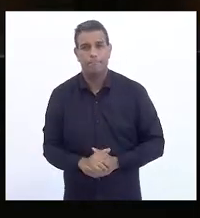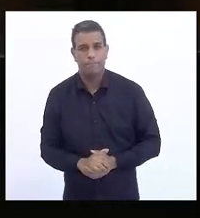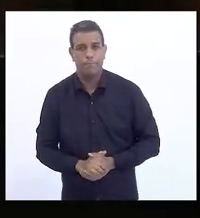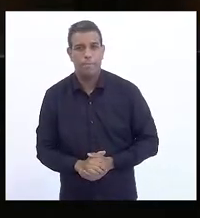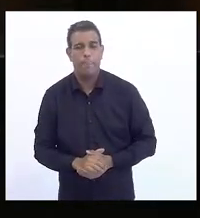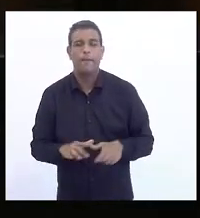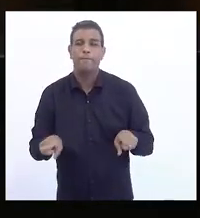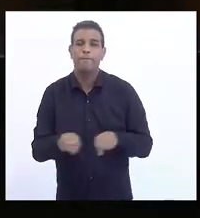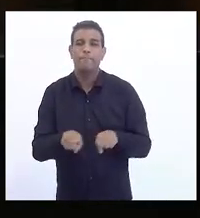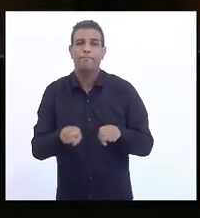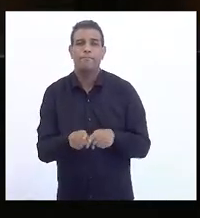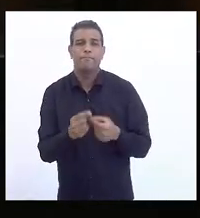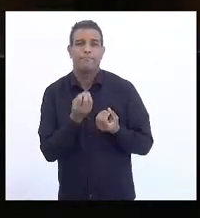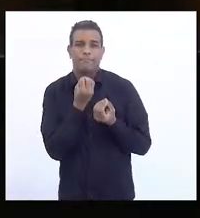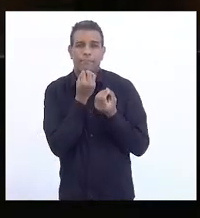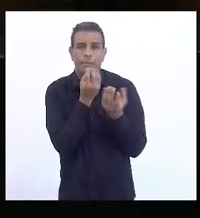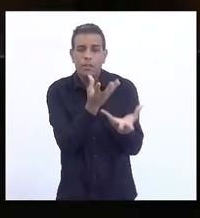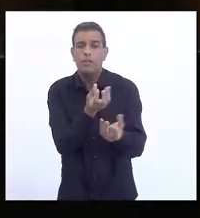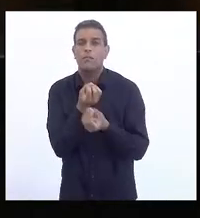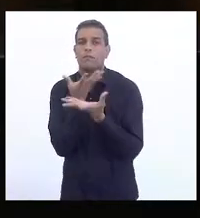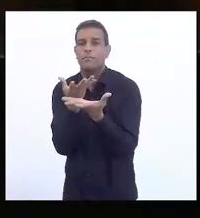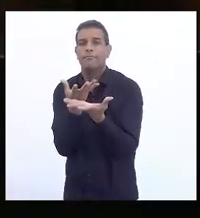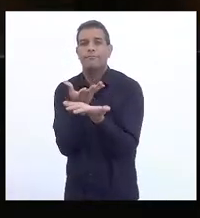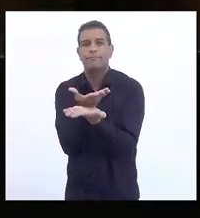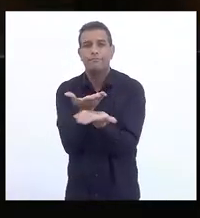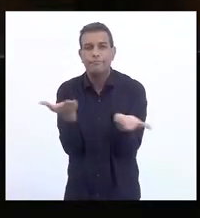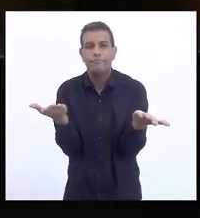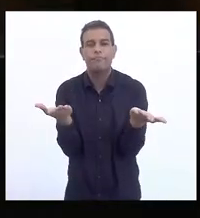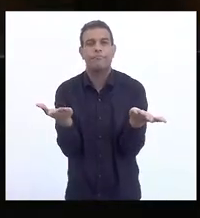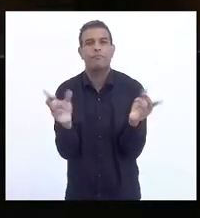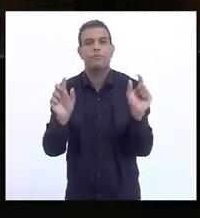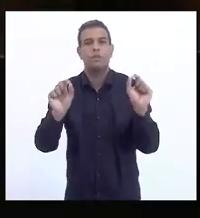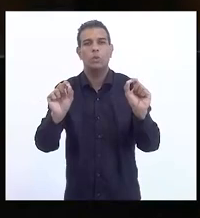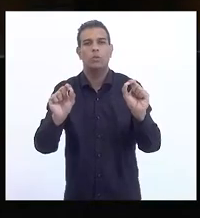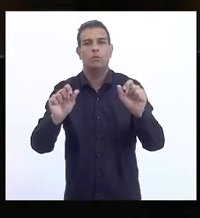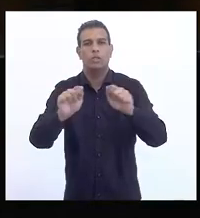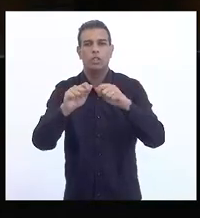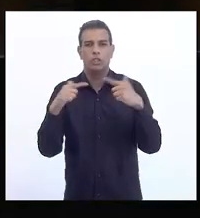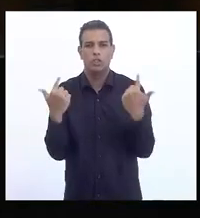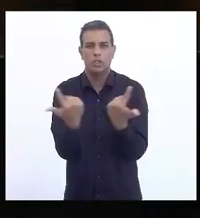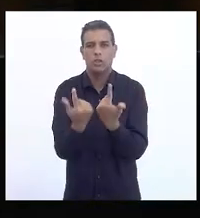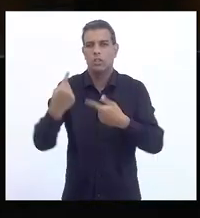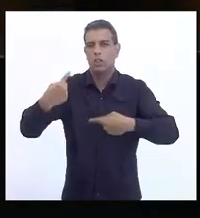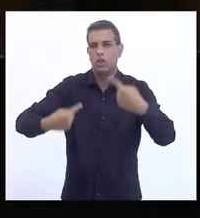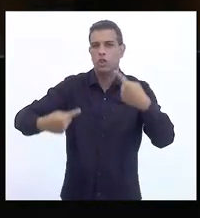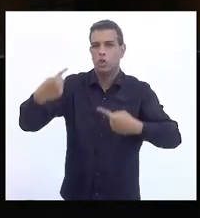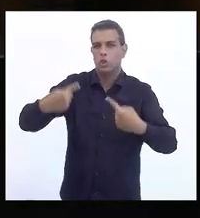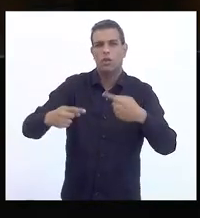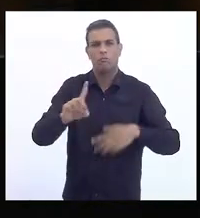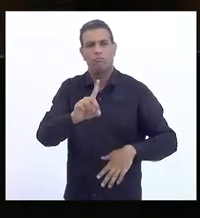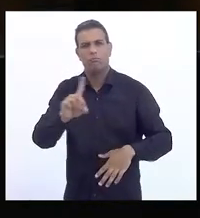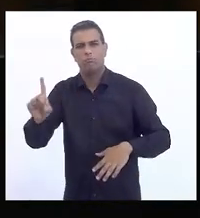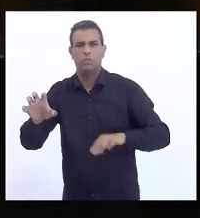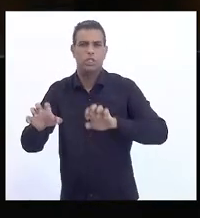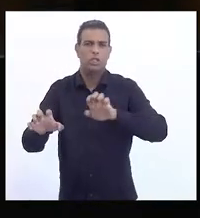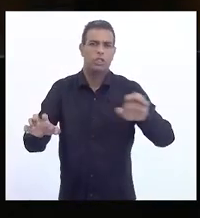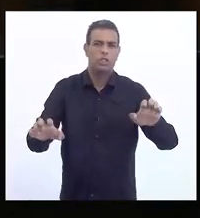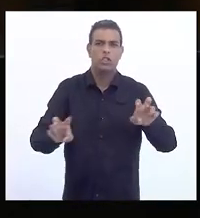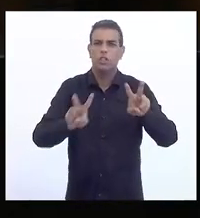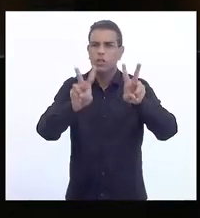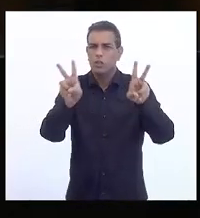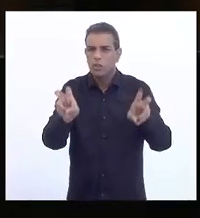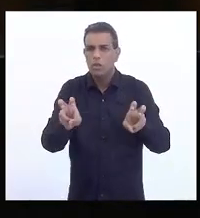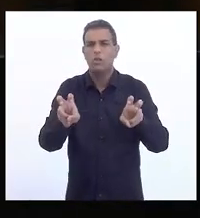E digo isso porque, a despeito de que tenhamos na casa divergências a respeito do